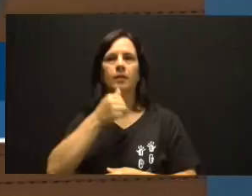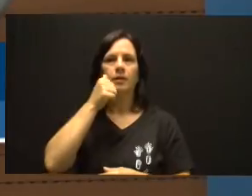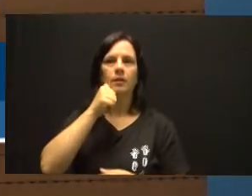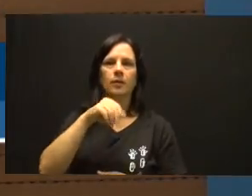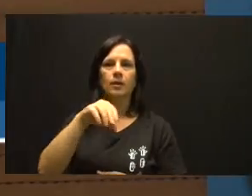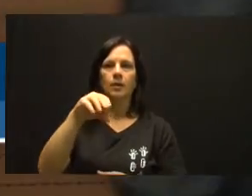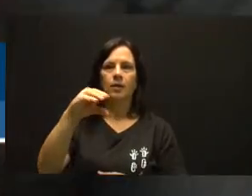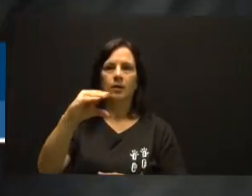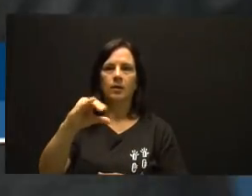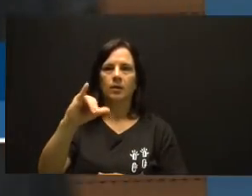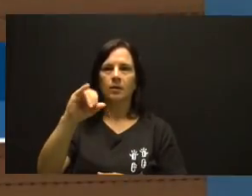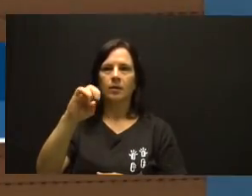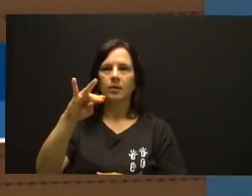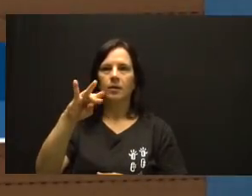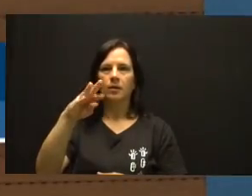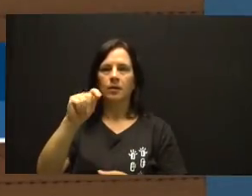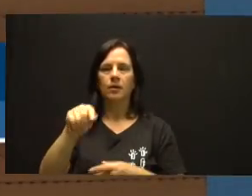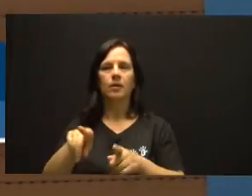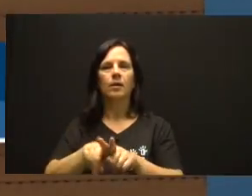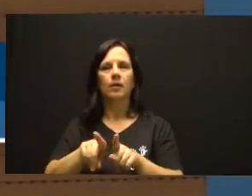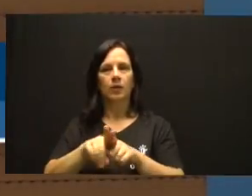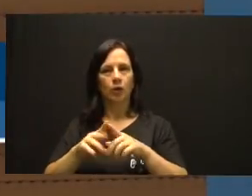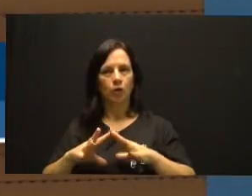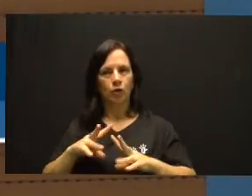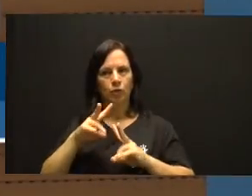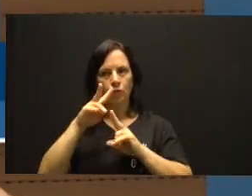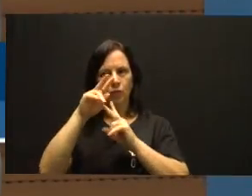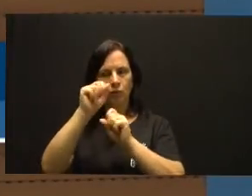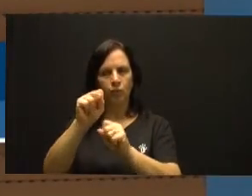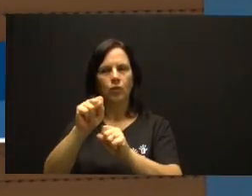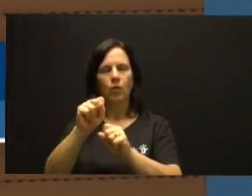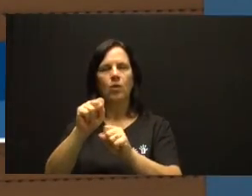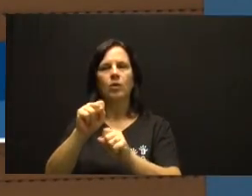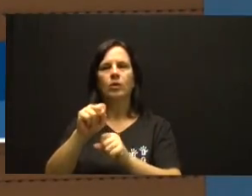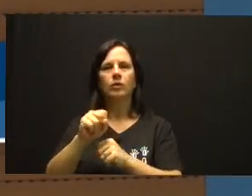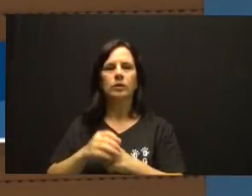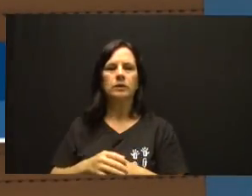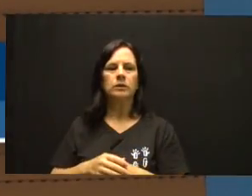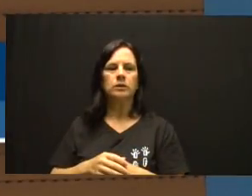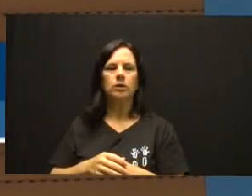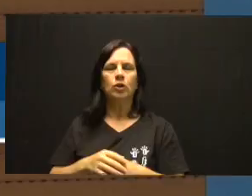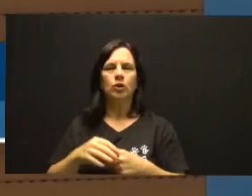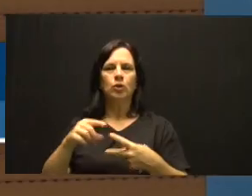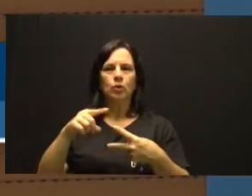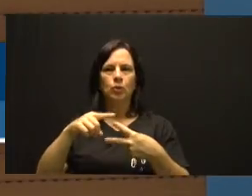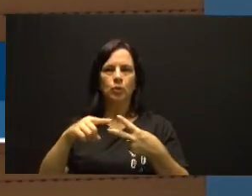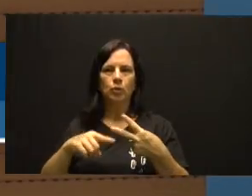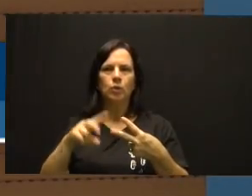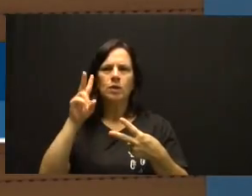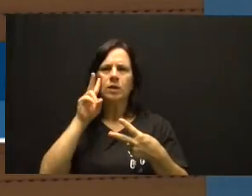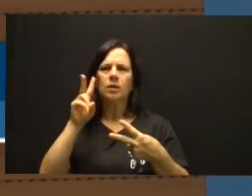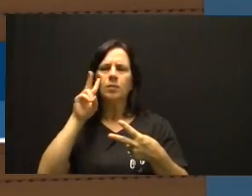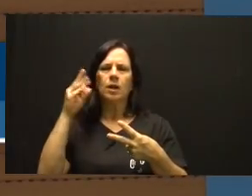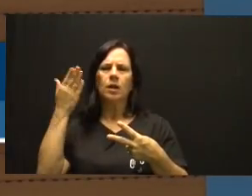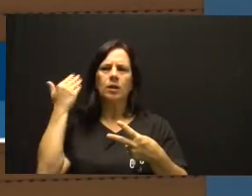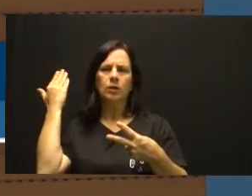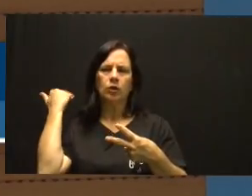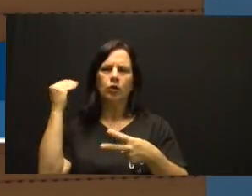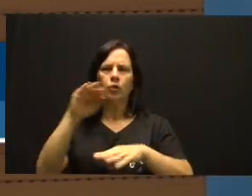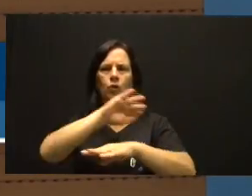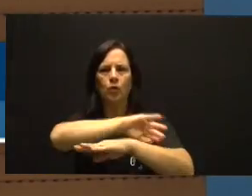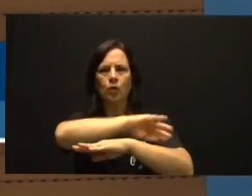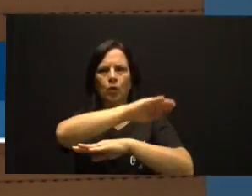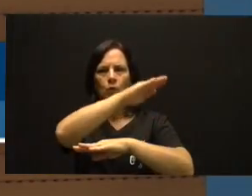líder forte da Vila dos Pescadores, e do amigo Caxias também, que os dois lembraram do viaduto que foi feito, que era para amenizar e